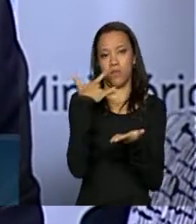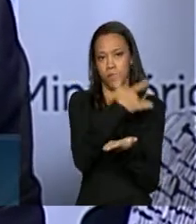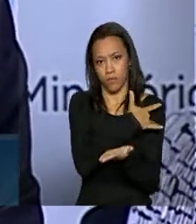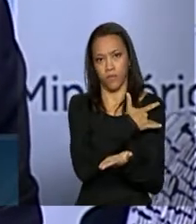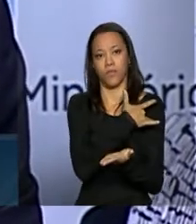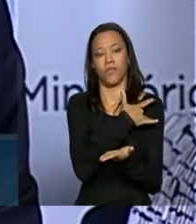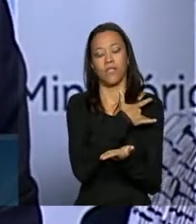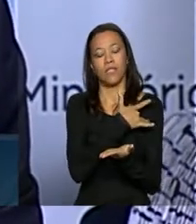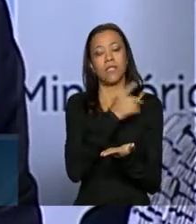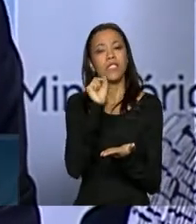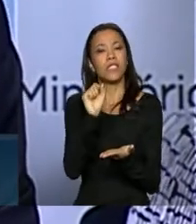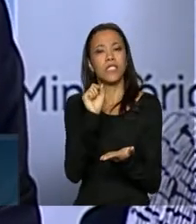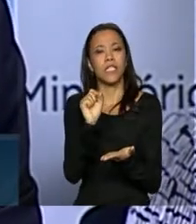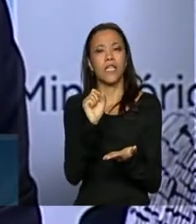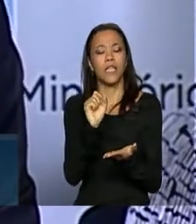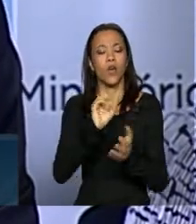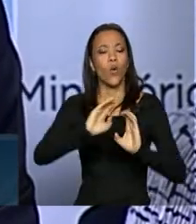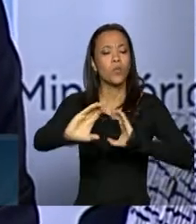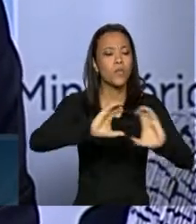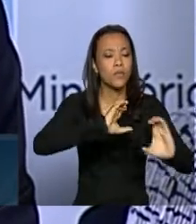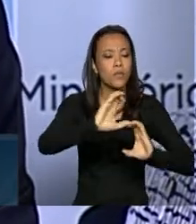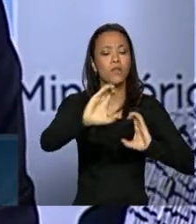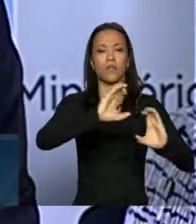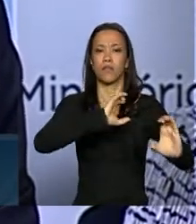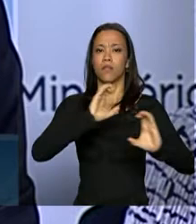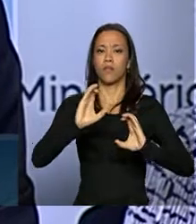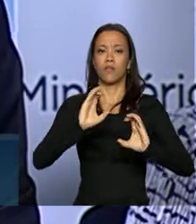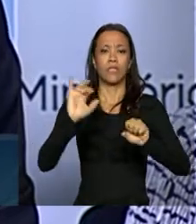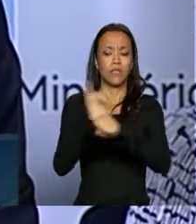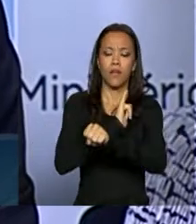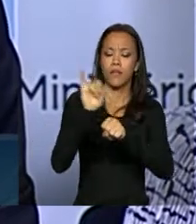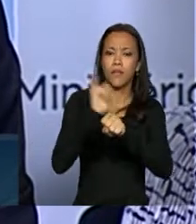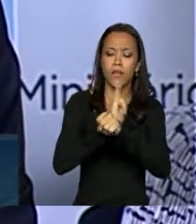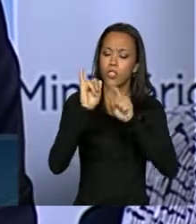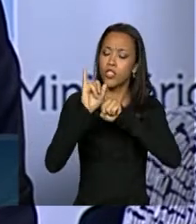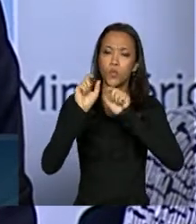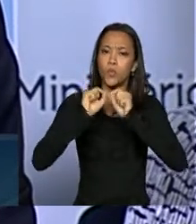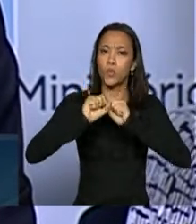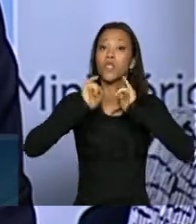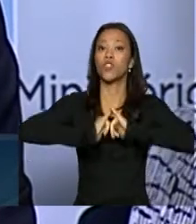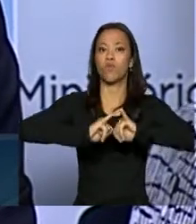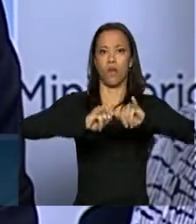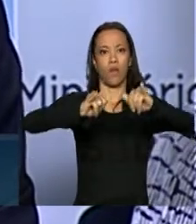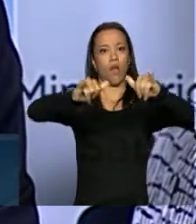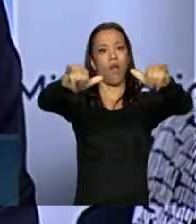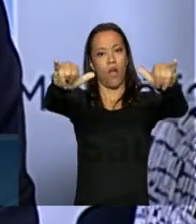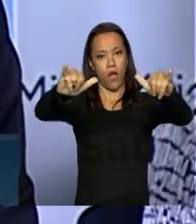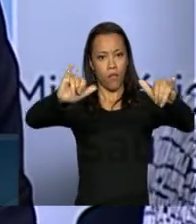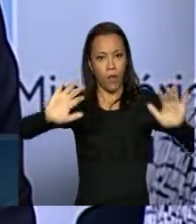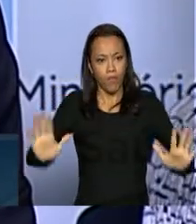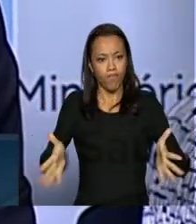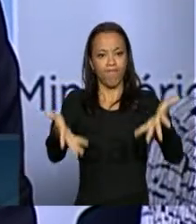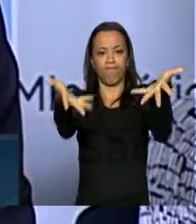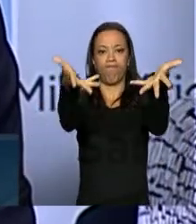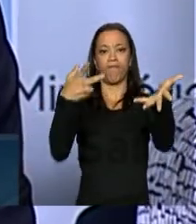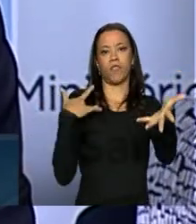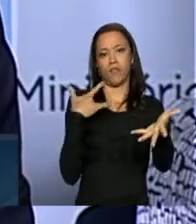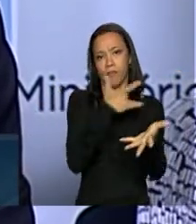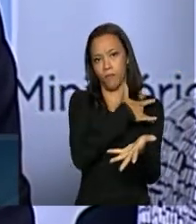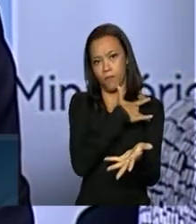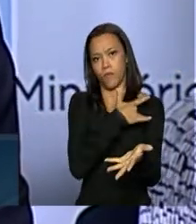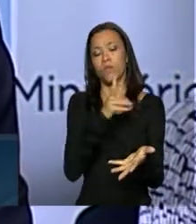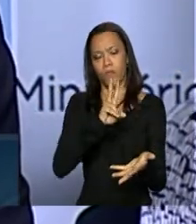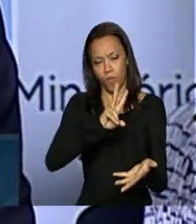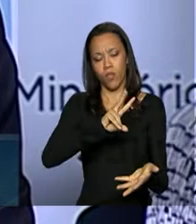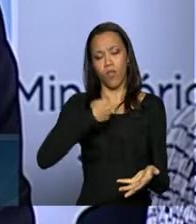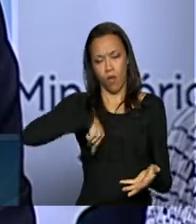tratar a questão da comunicação, de toda a estratégia de publicidade relacionada à promoção da saúde, e que nós apresentaremos